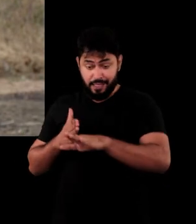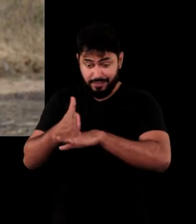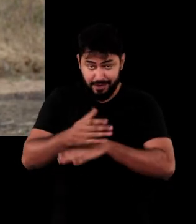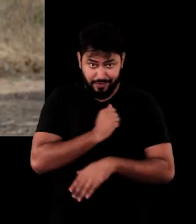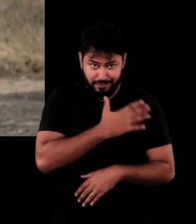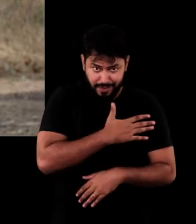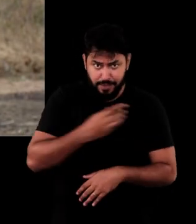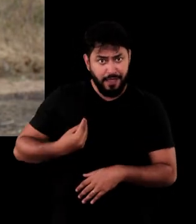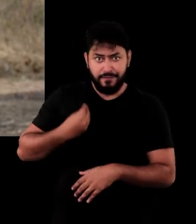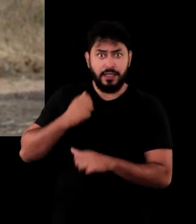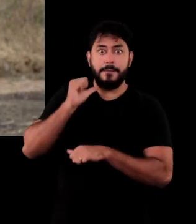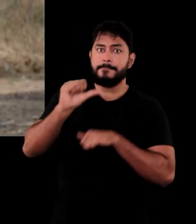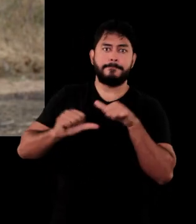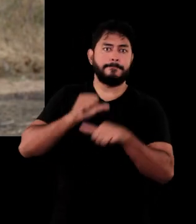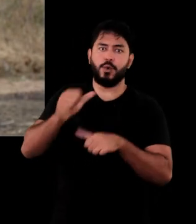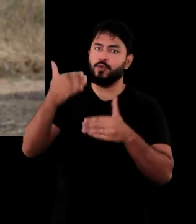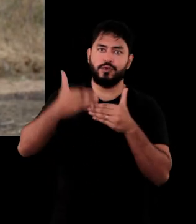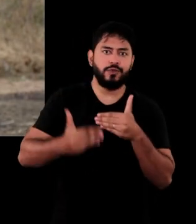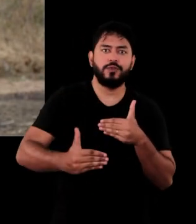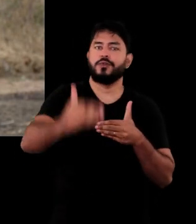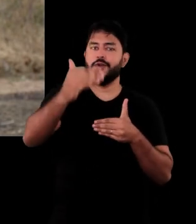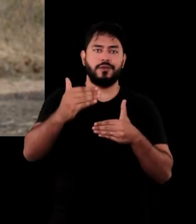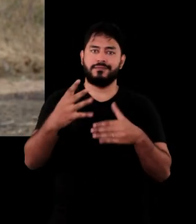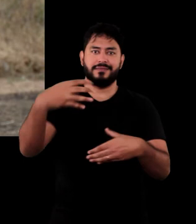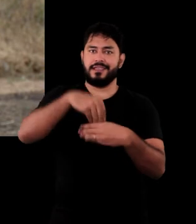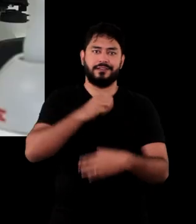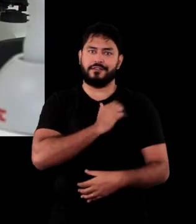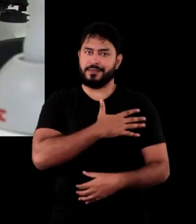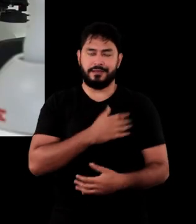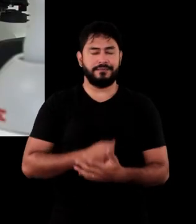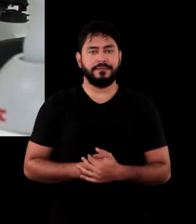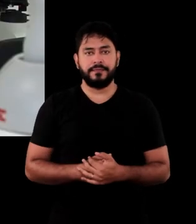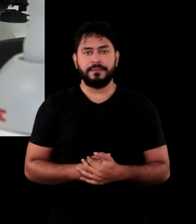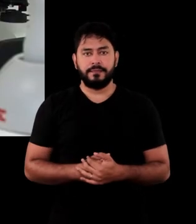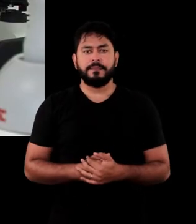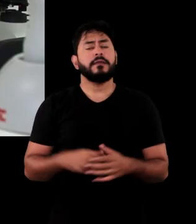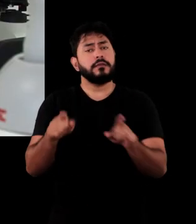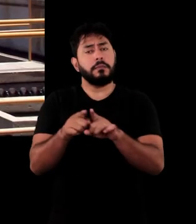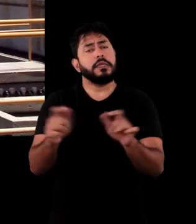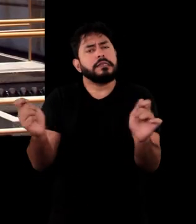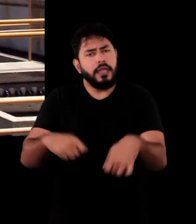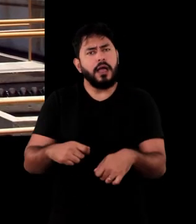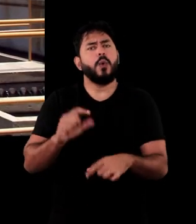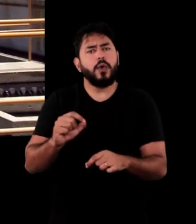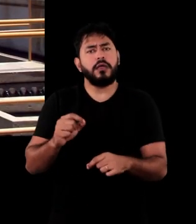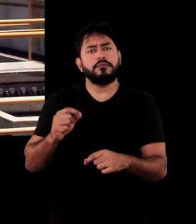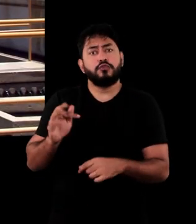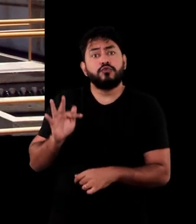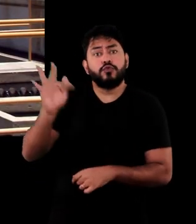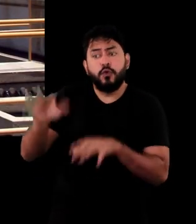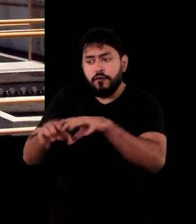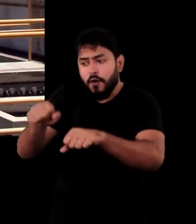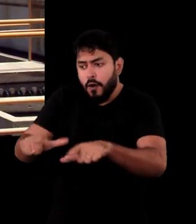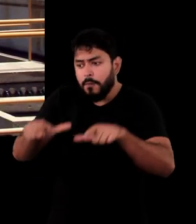passa a ser outra a partir do momento que eu ingressei aqui em vários âmbitos. E a gente pode ter algum futuro aqui. O IEF está cada